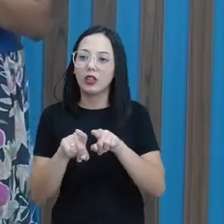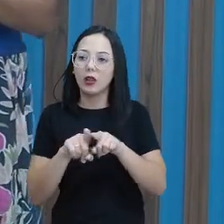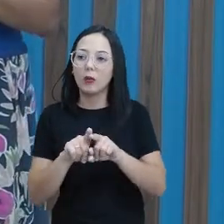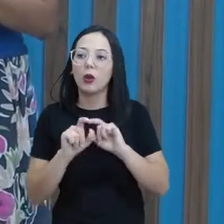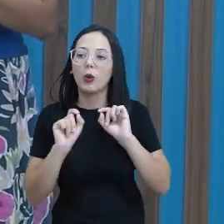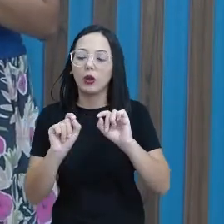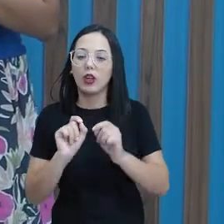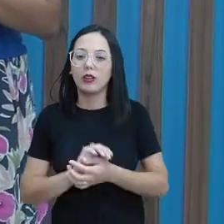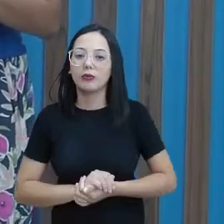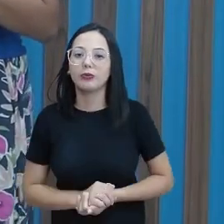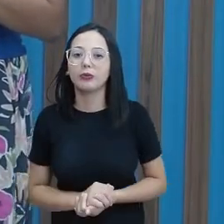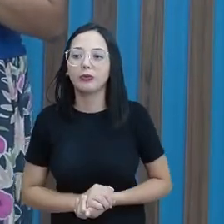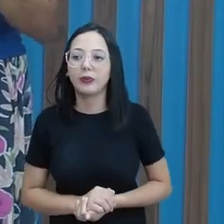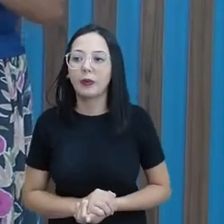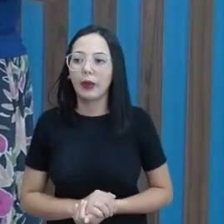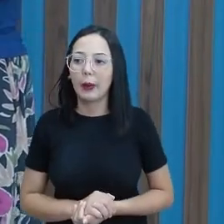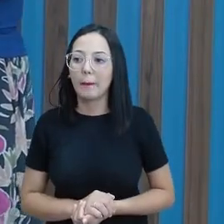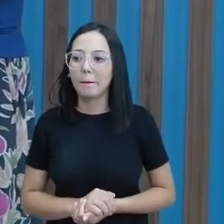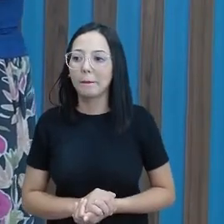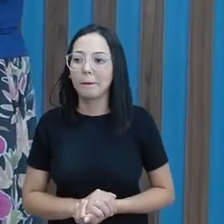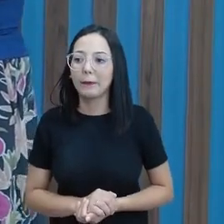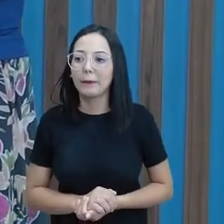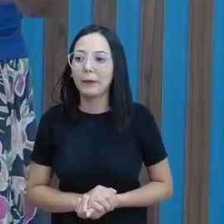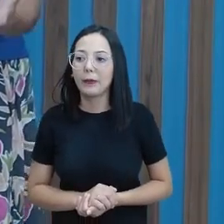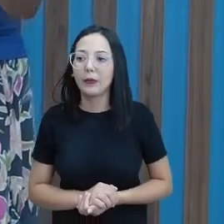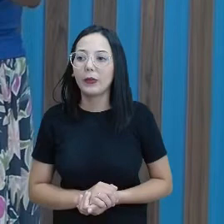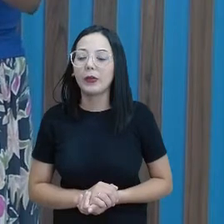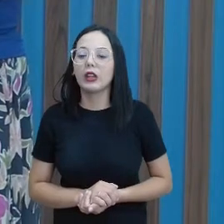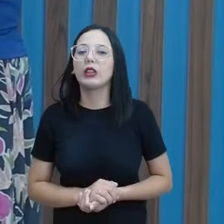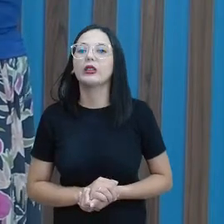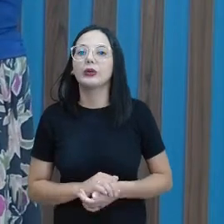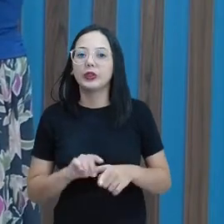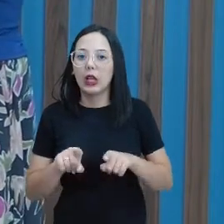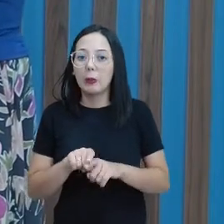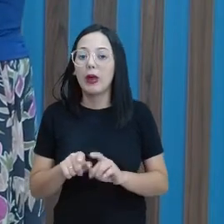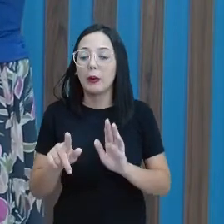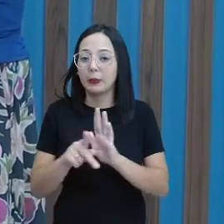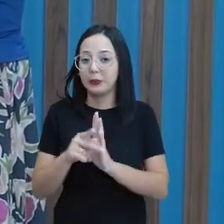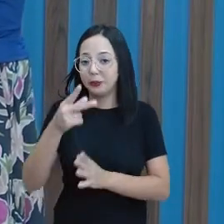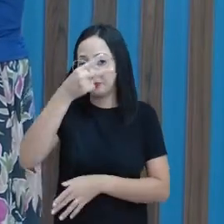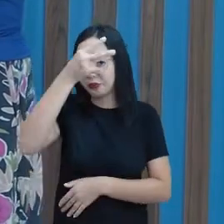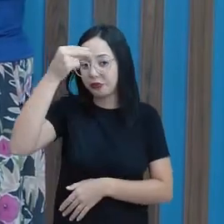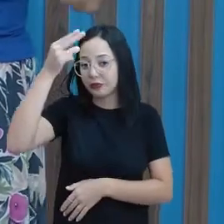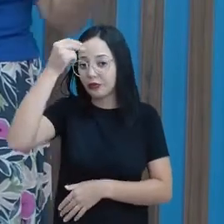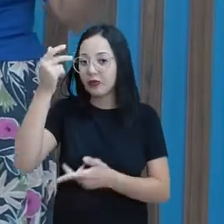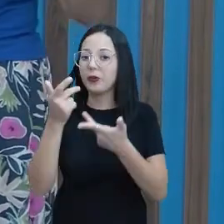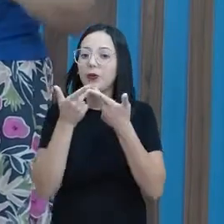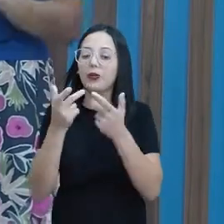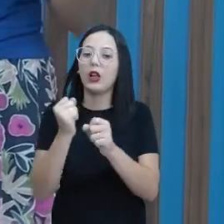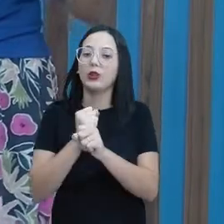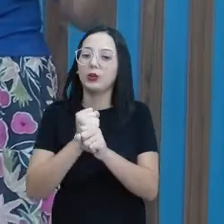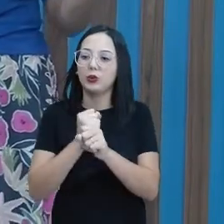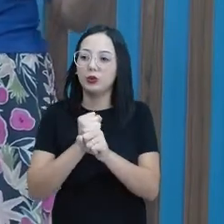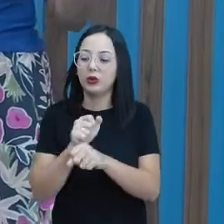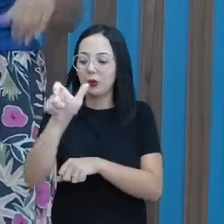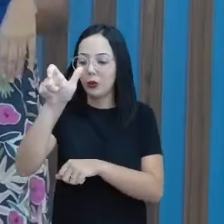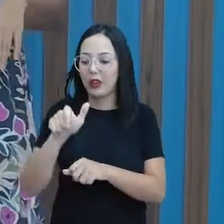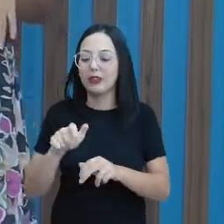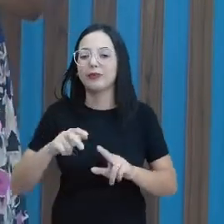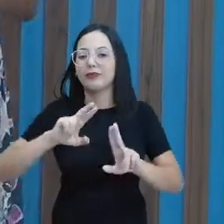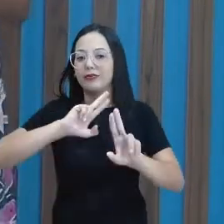ao... Estou dando uma informação acessória do prefeito, né? Dizendo que naquele ano ele seria